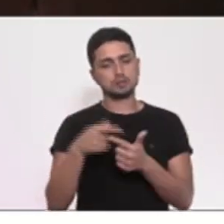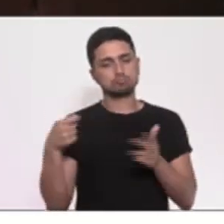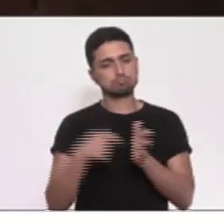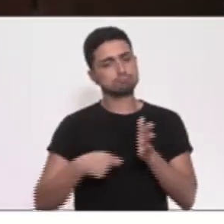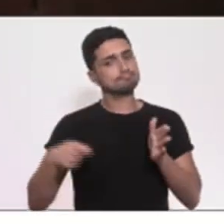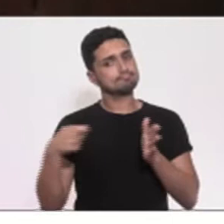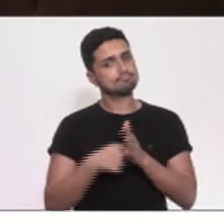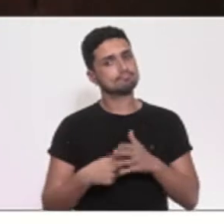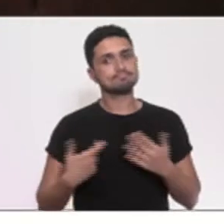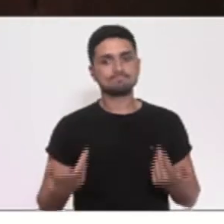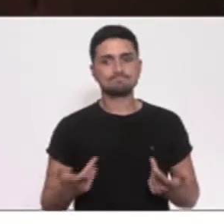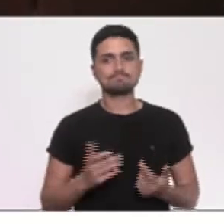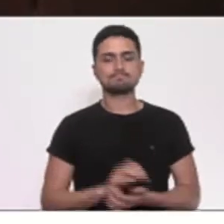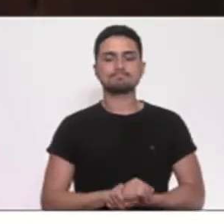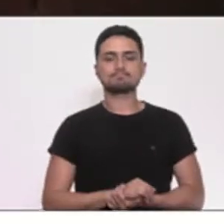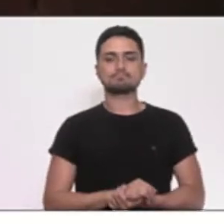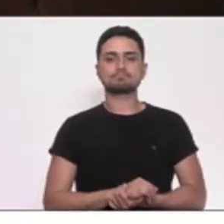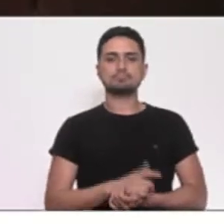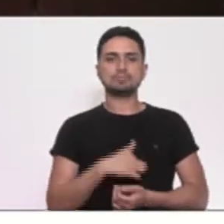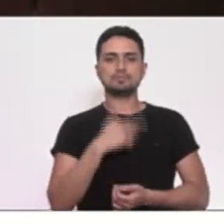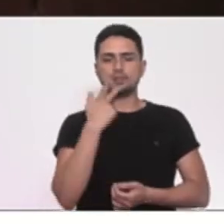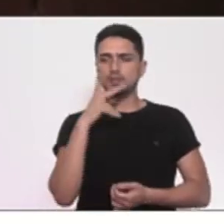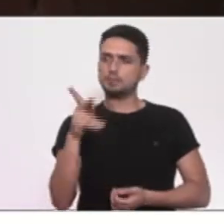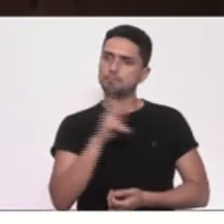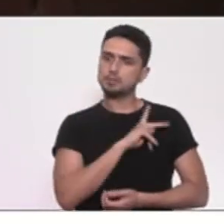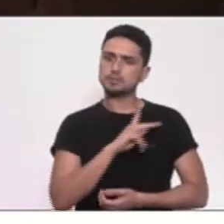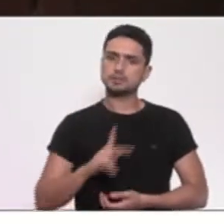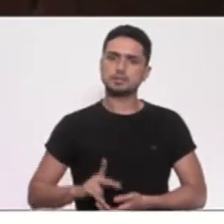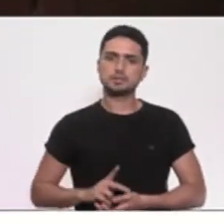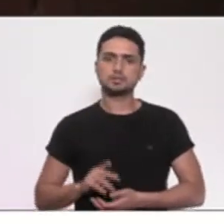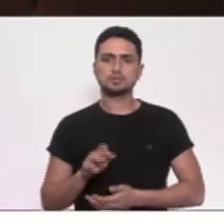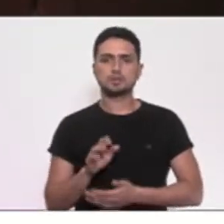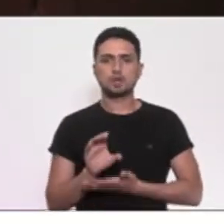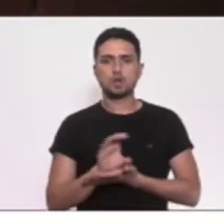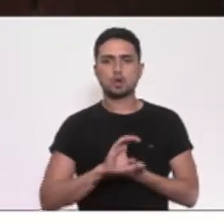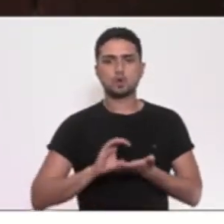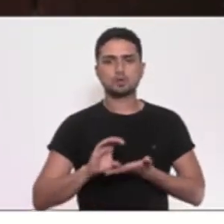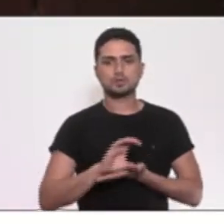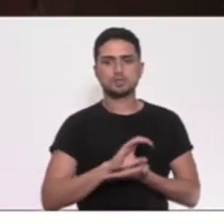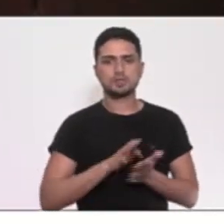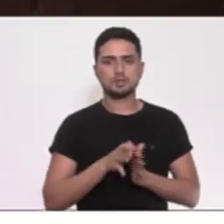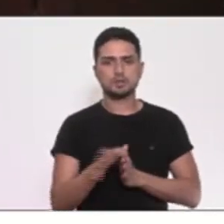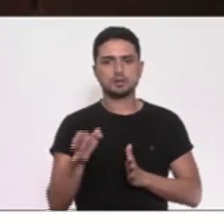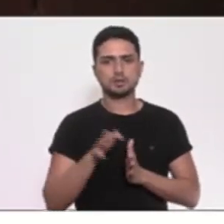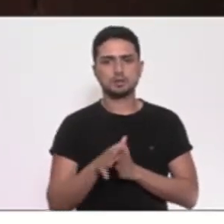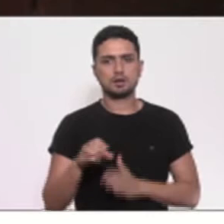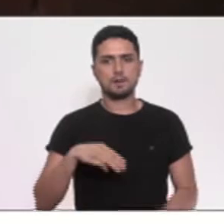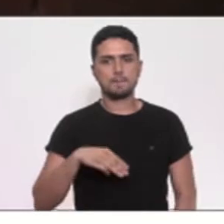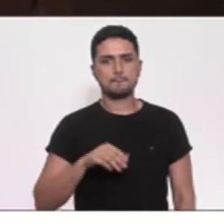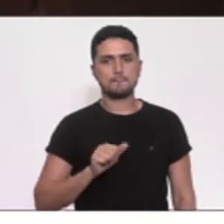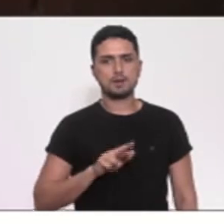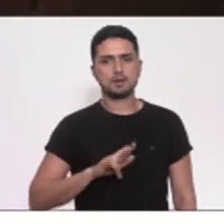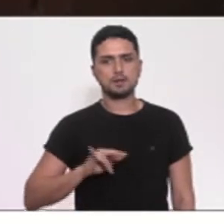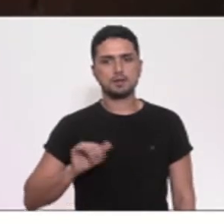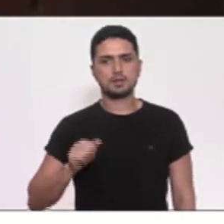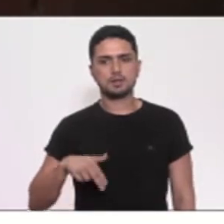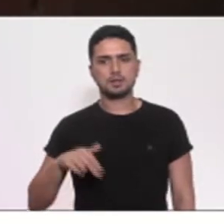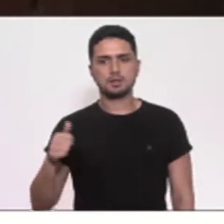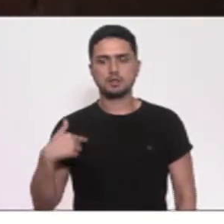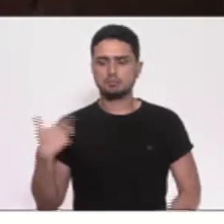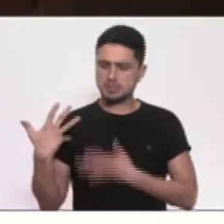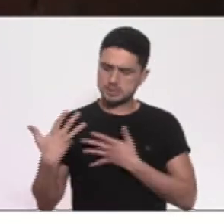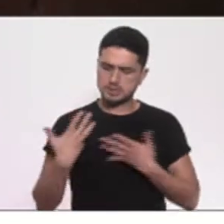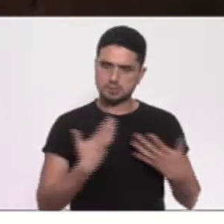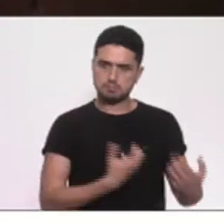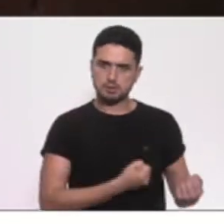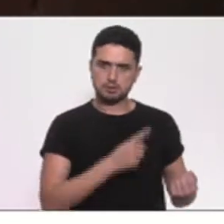eu destaco a presidência da conselheira Mariana Montebello, que me recebeu na semana passada, e